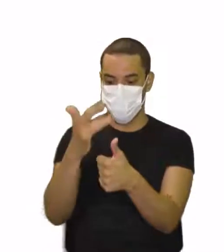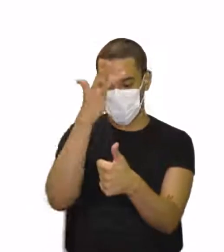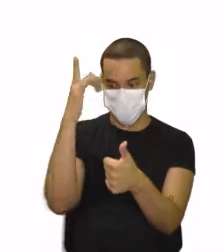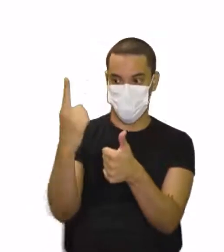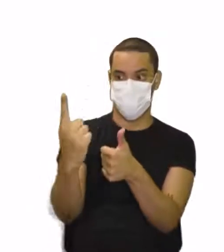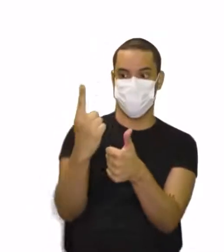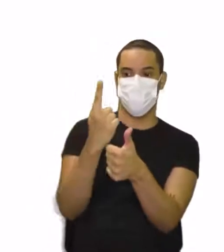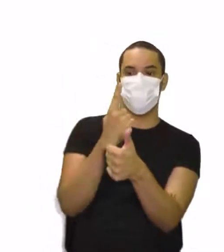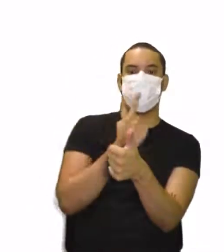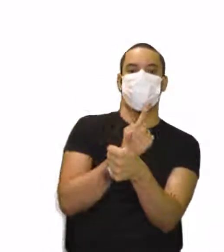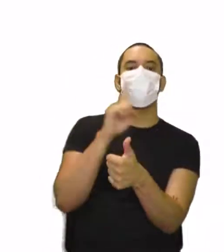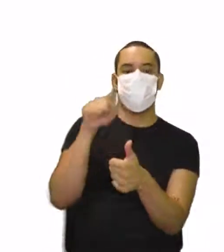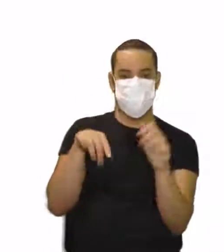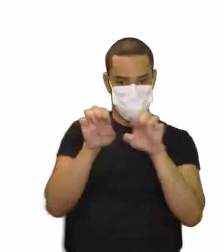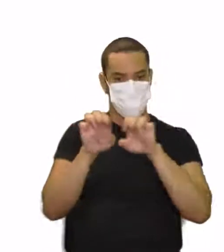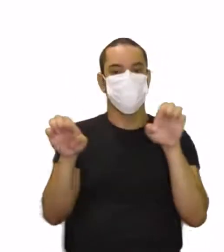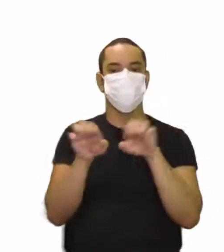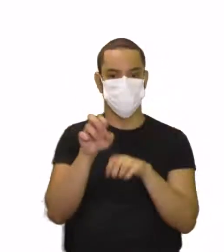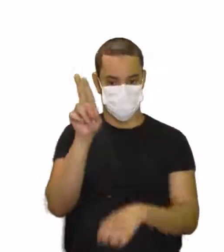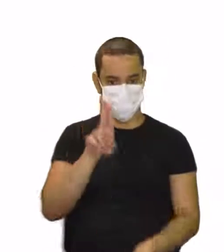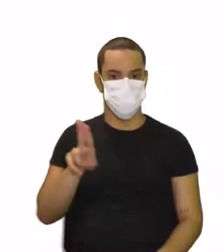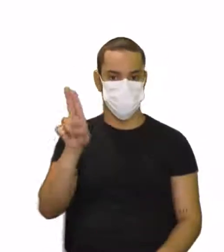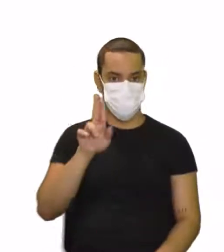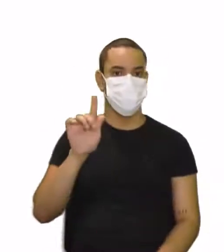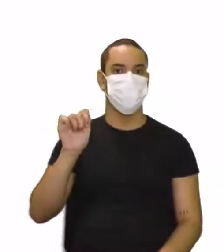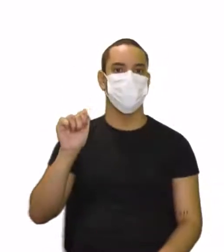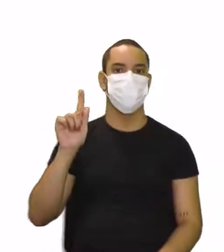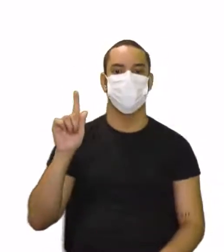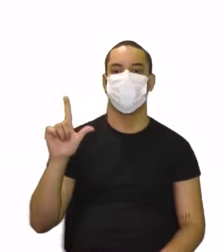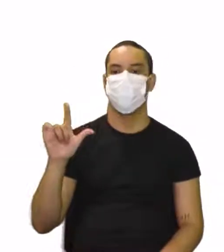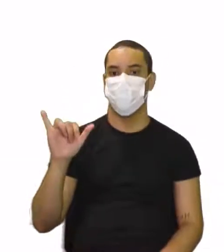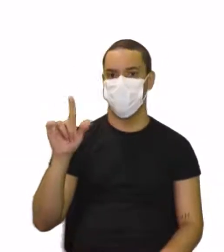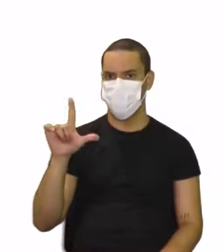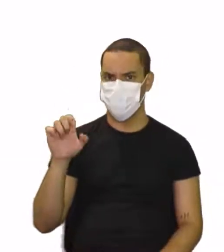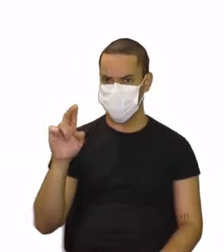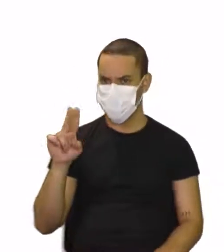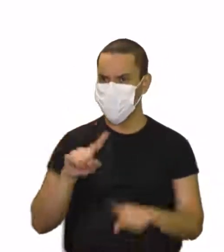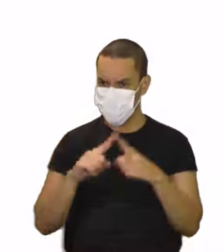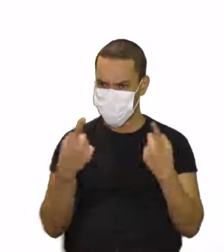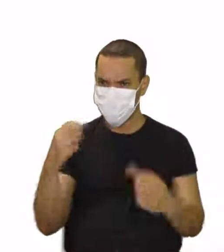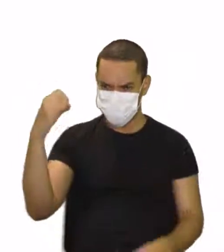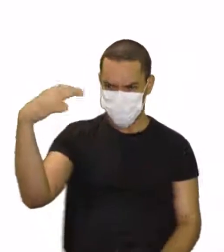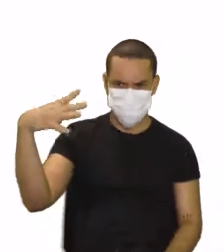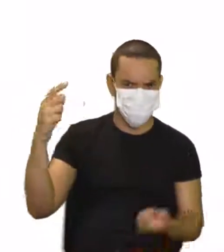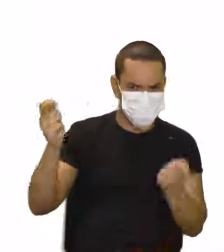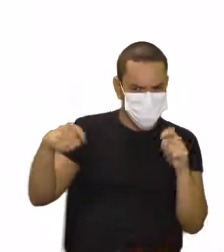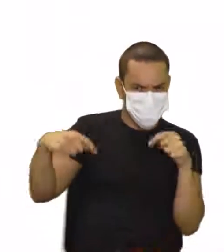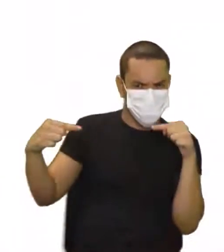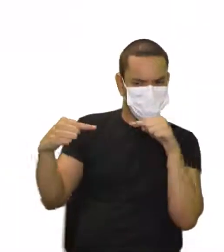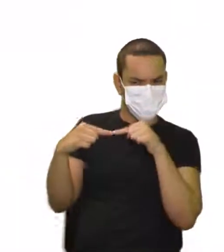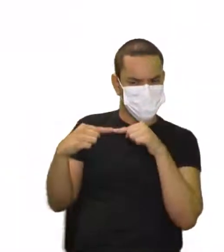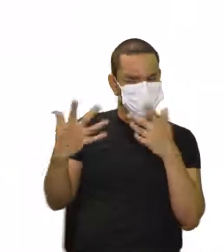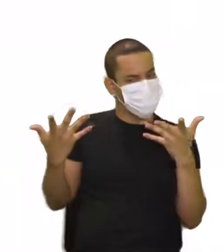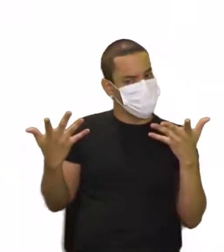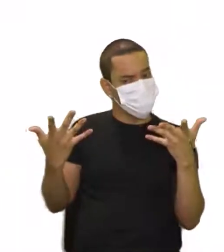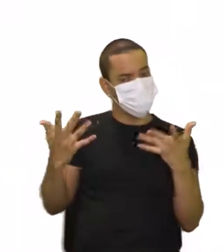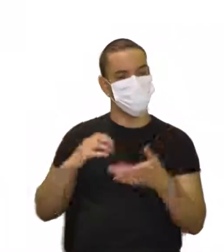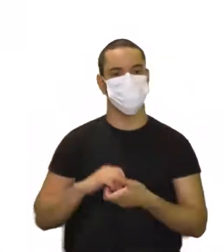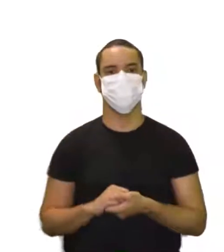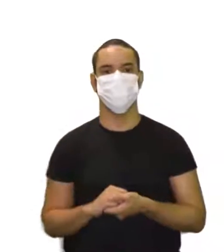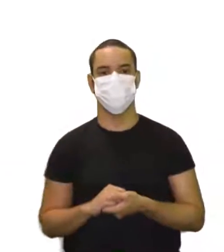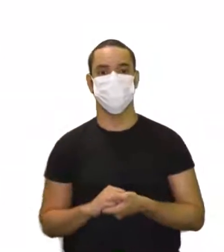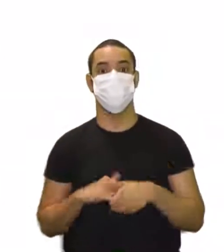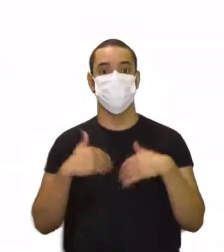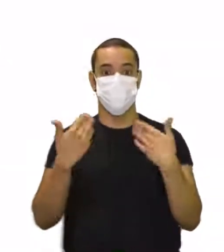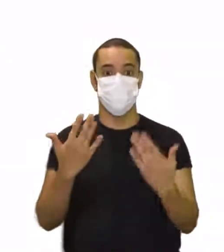Galileu. Simples assim. Mas será que isso vale para a velocidade da luz? É isso que nós vamos ver. Na relatividade